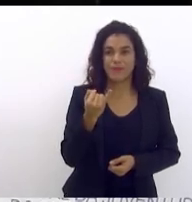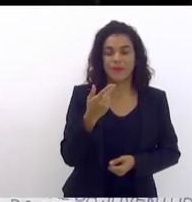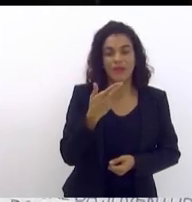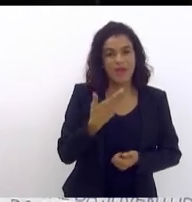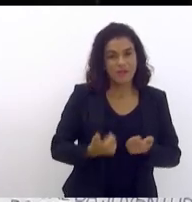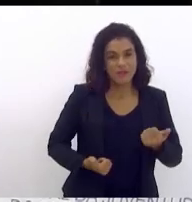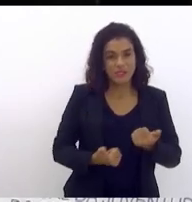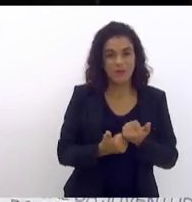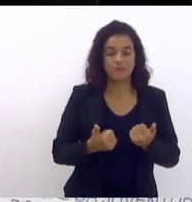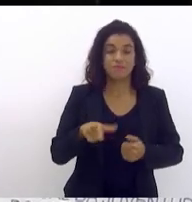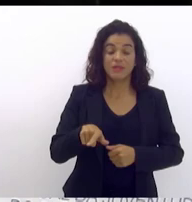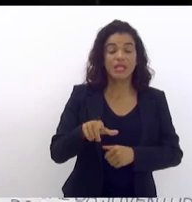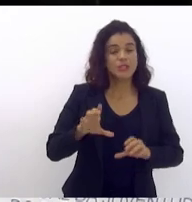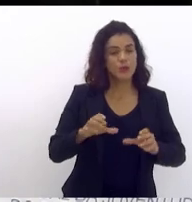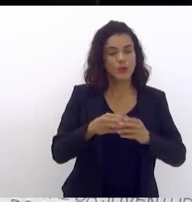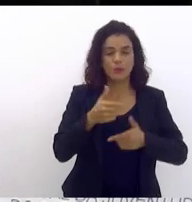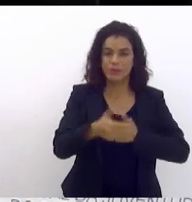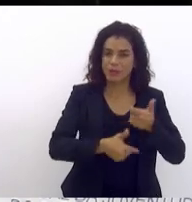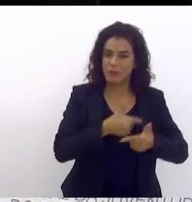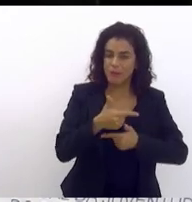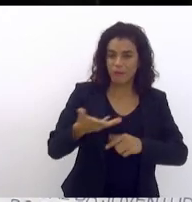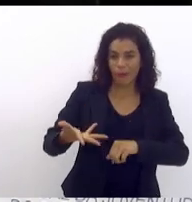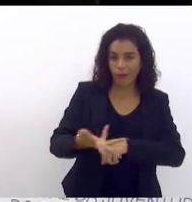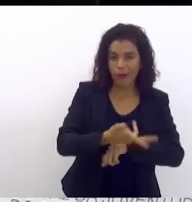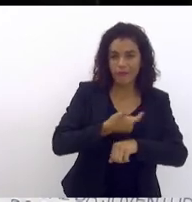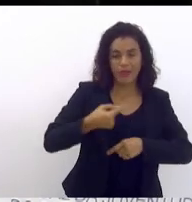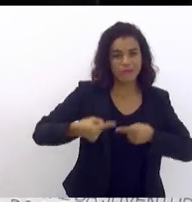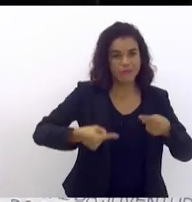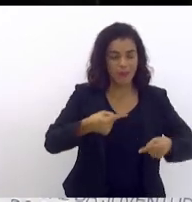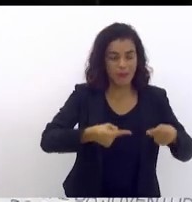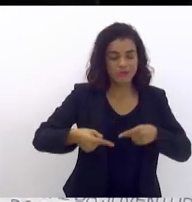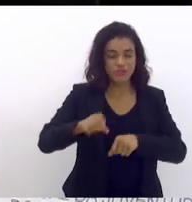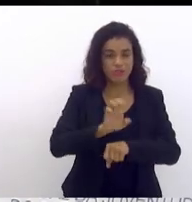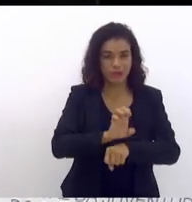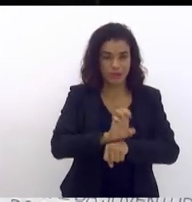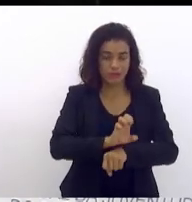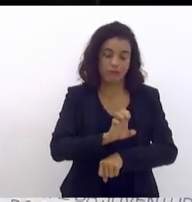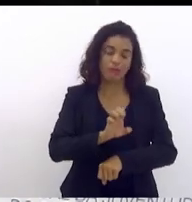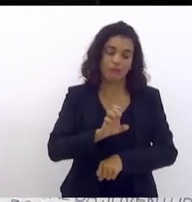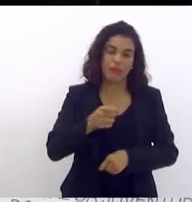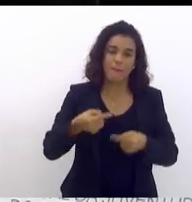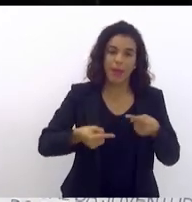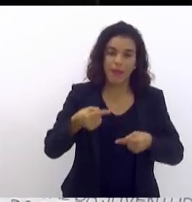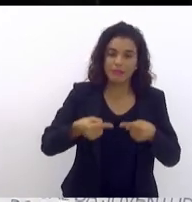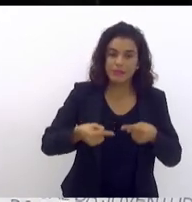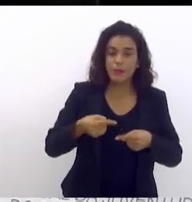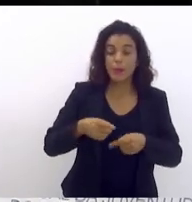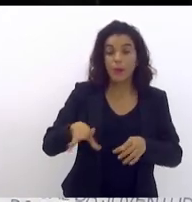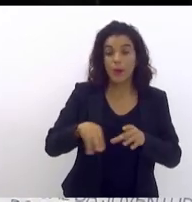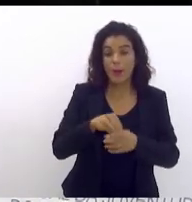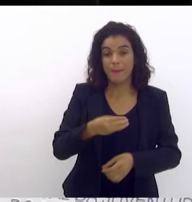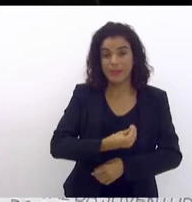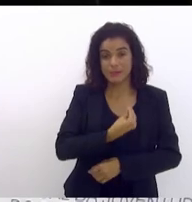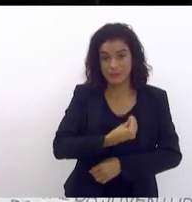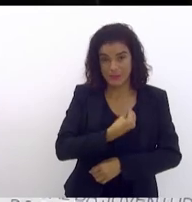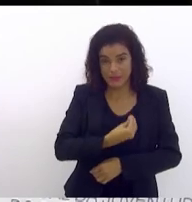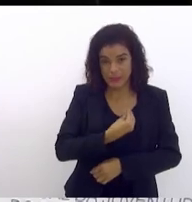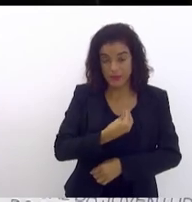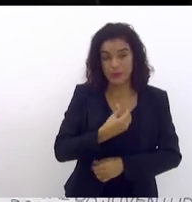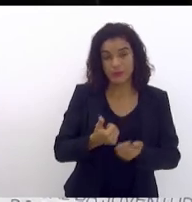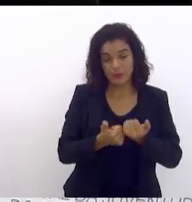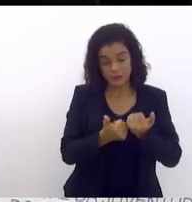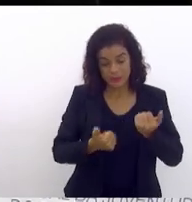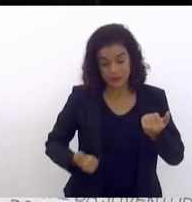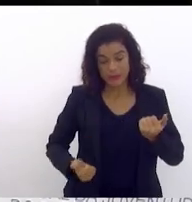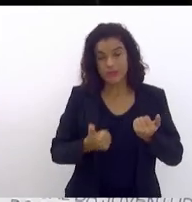que essa frente promova o amplo e qualificado debate sobre a política estadual de juventude do estado com a participação da Superintendência